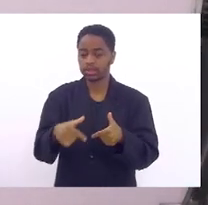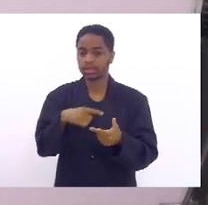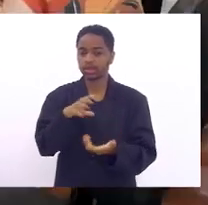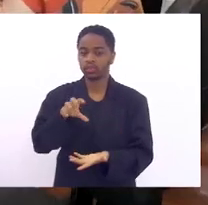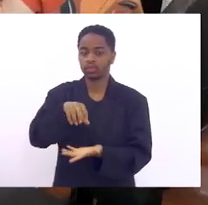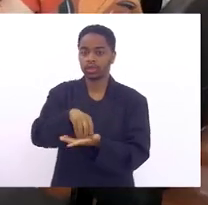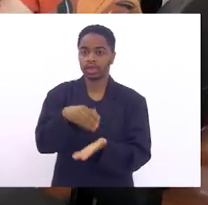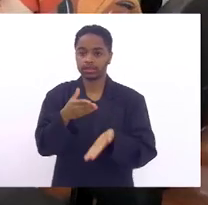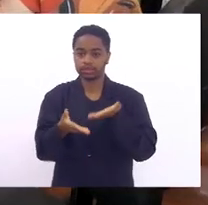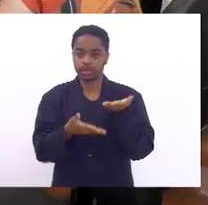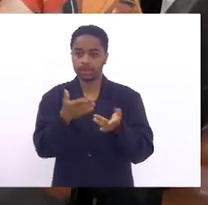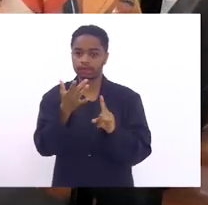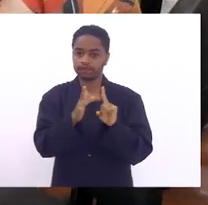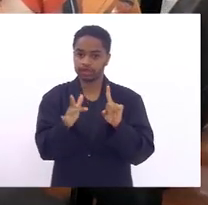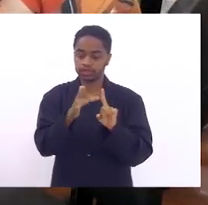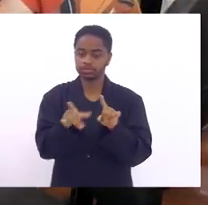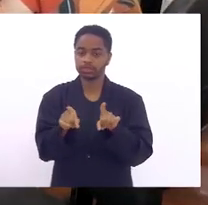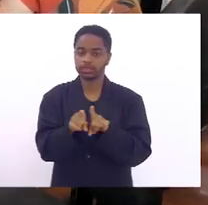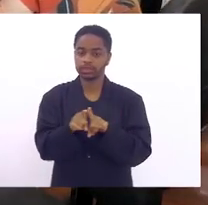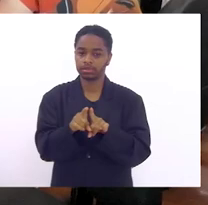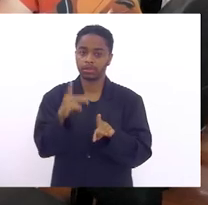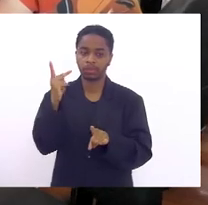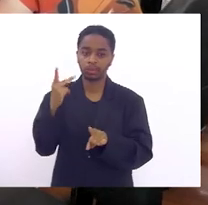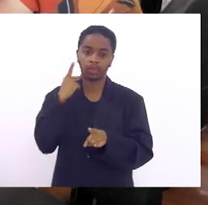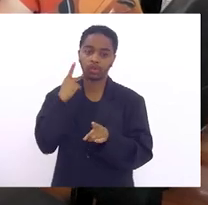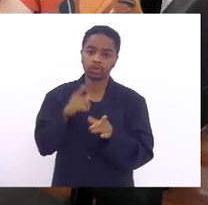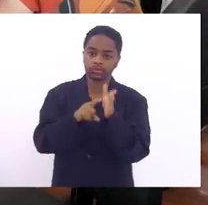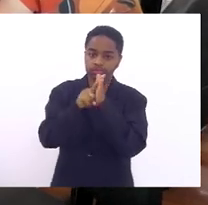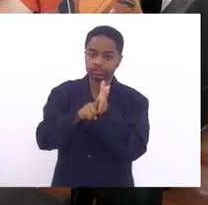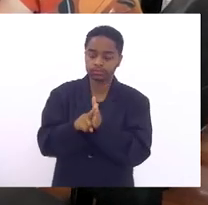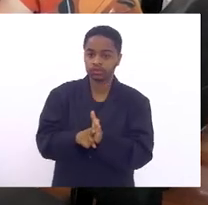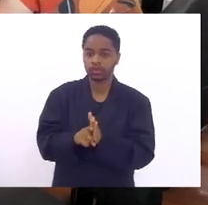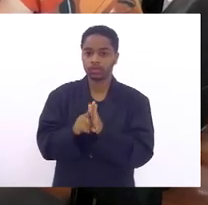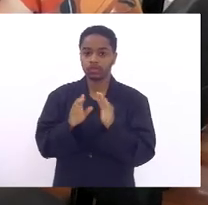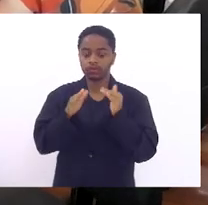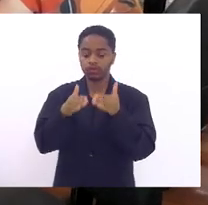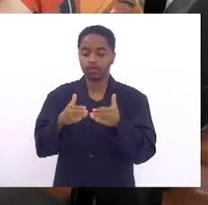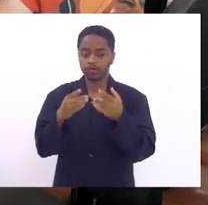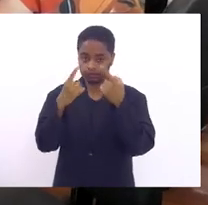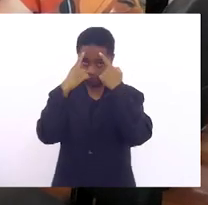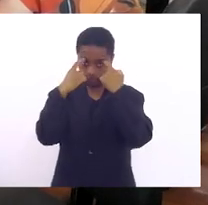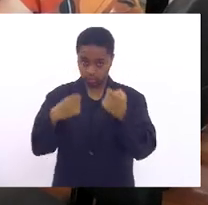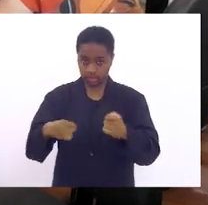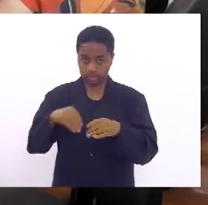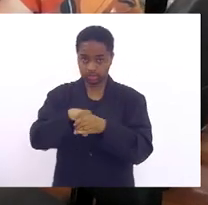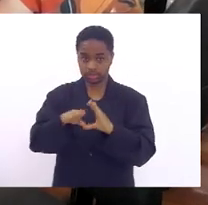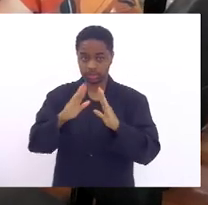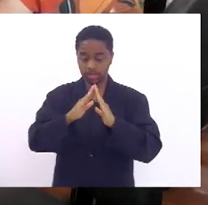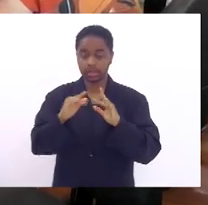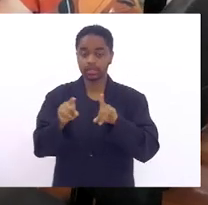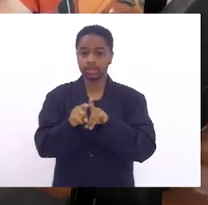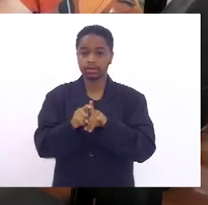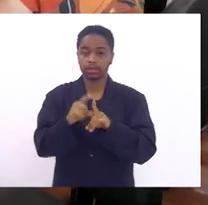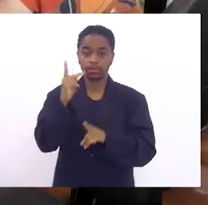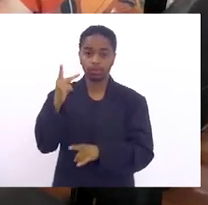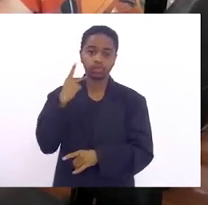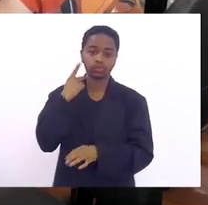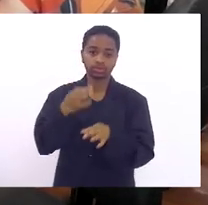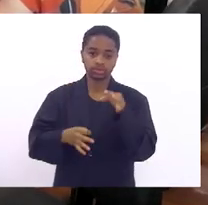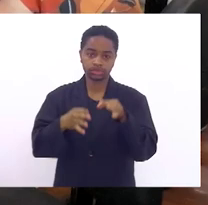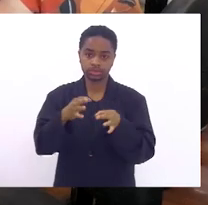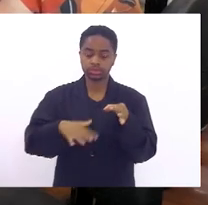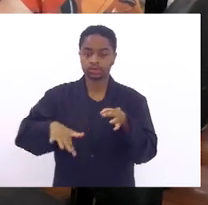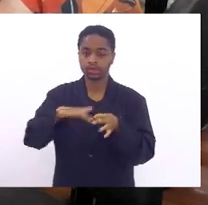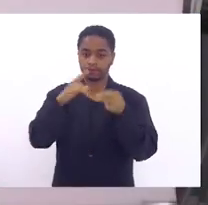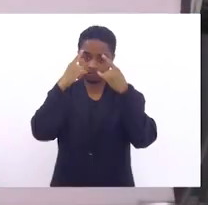Vítima as promotorias de investigação próprias da violência doméstica as promotorias de Justiça da violência